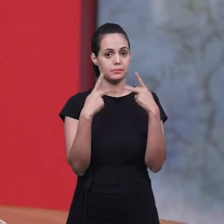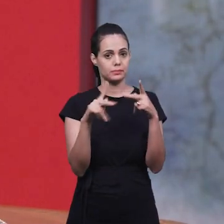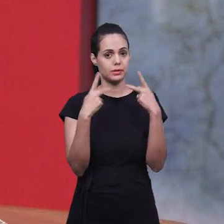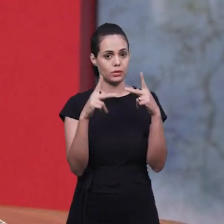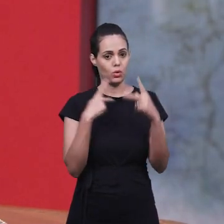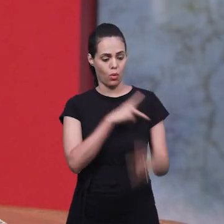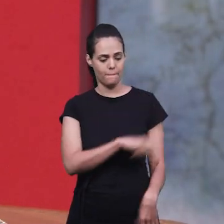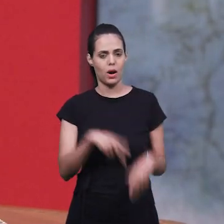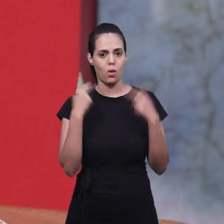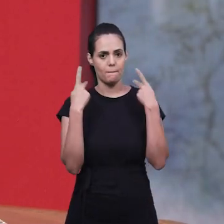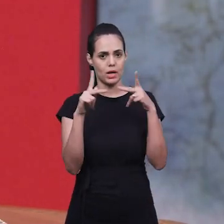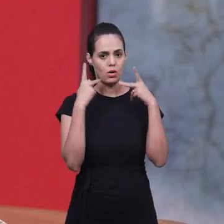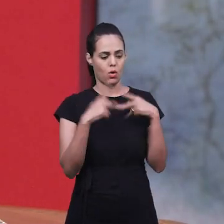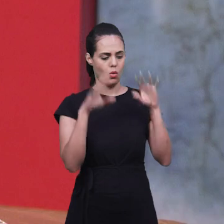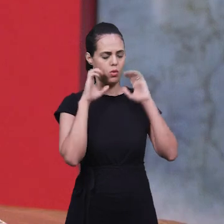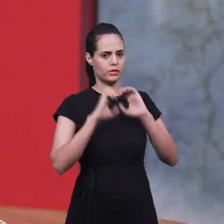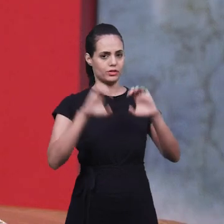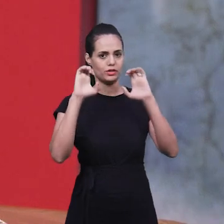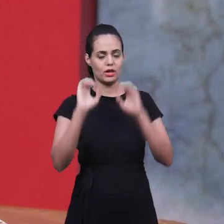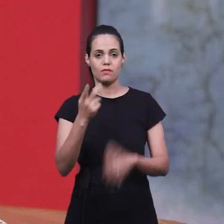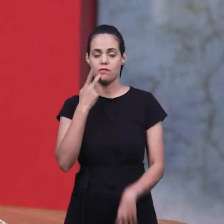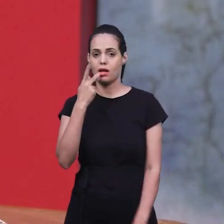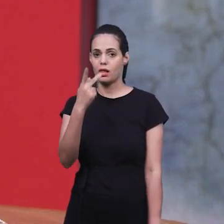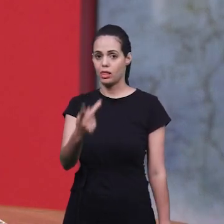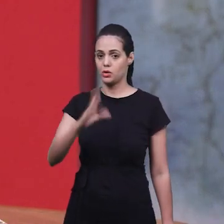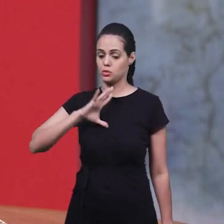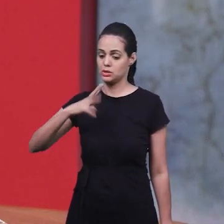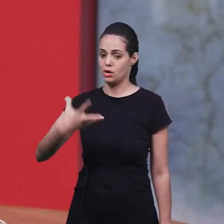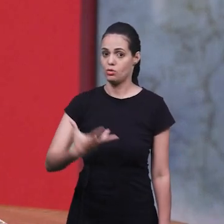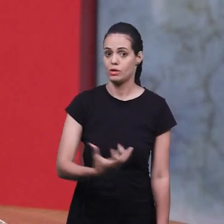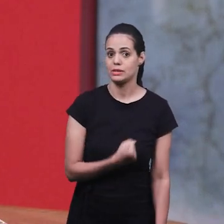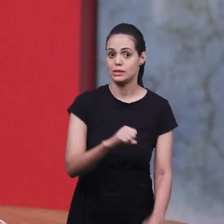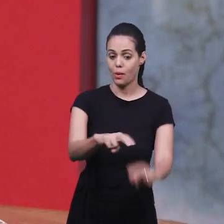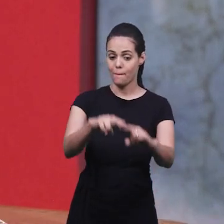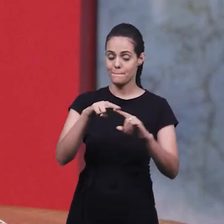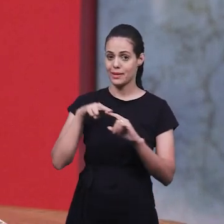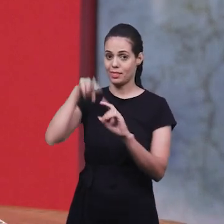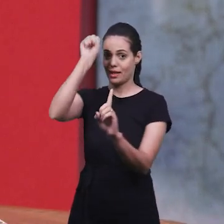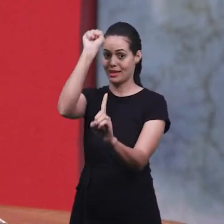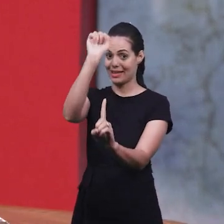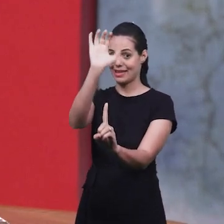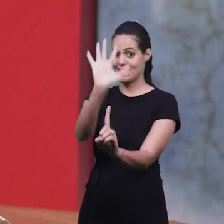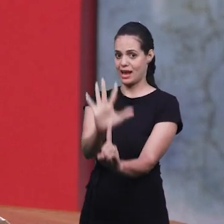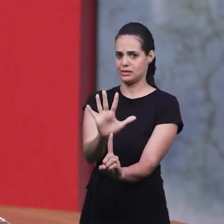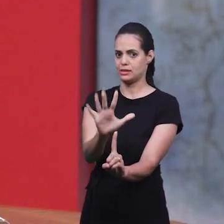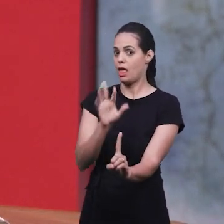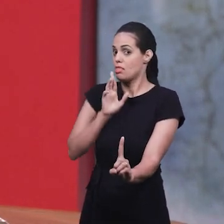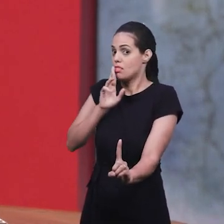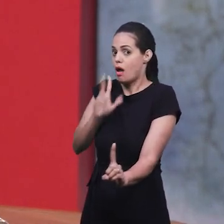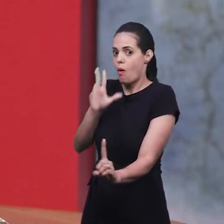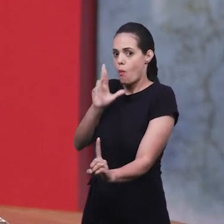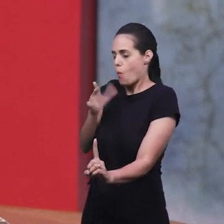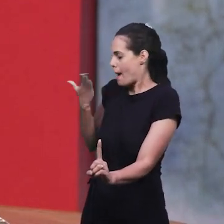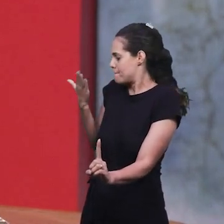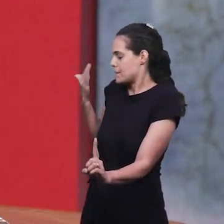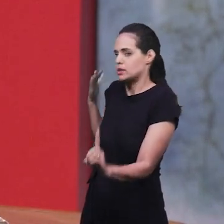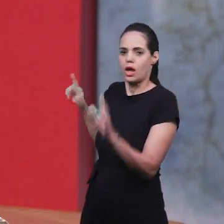foi pregado por Paulo, dizendo que a salvação era pela graça e não mais pela